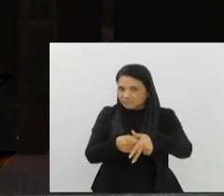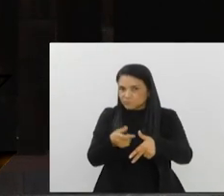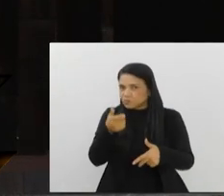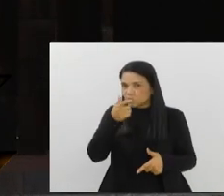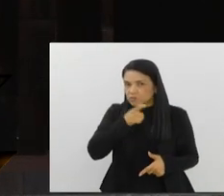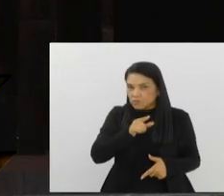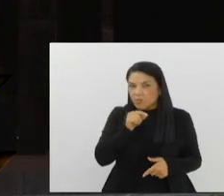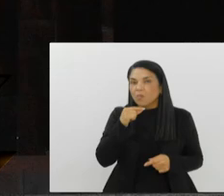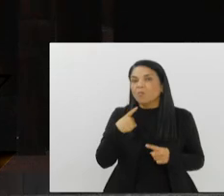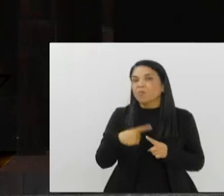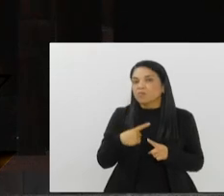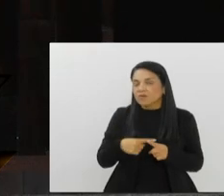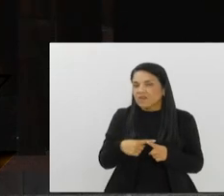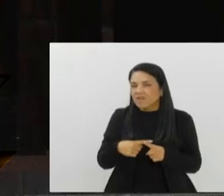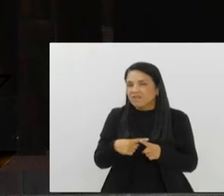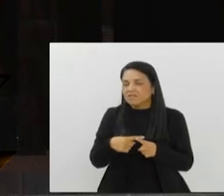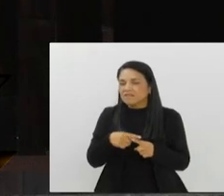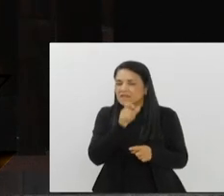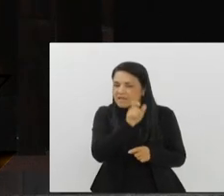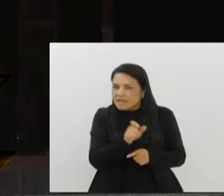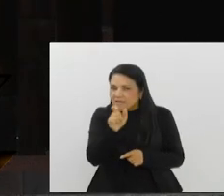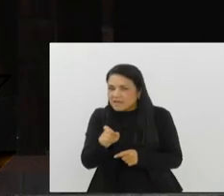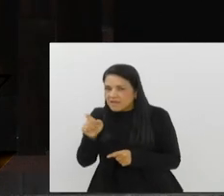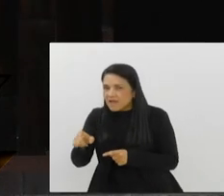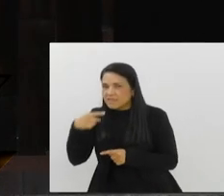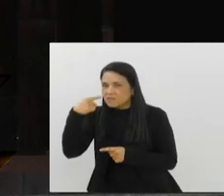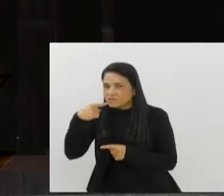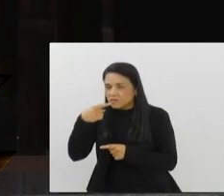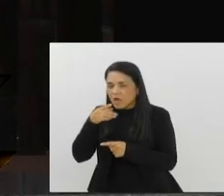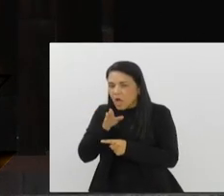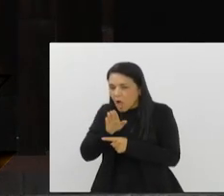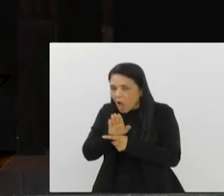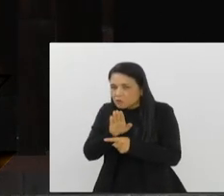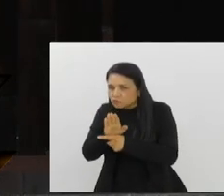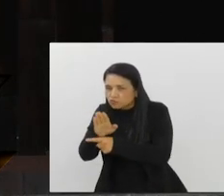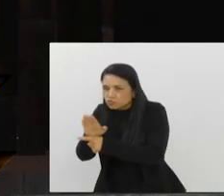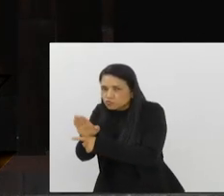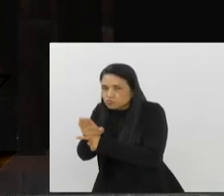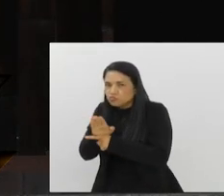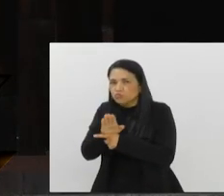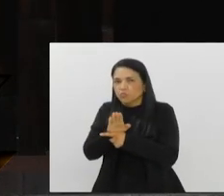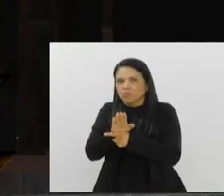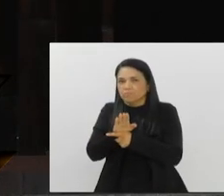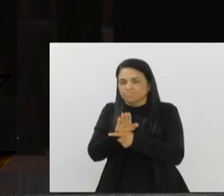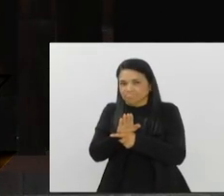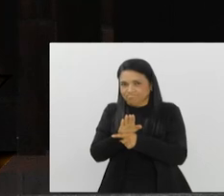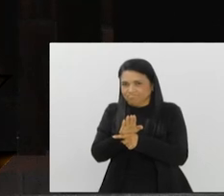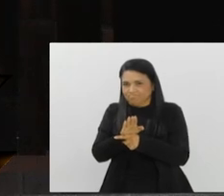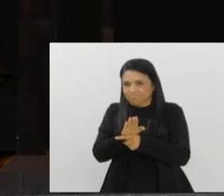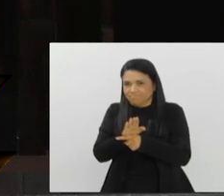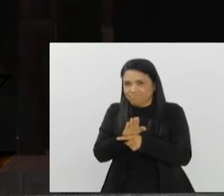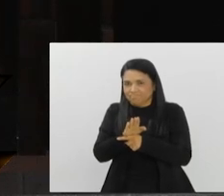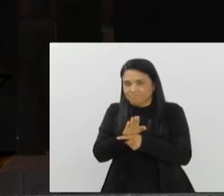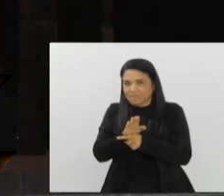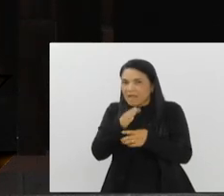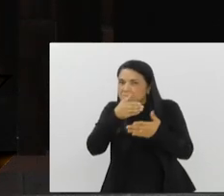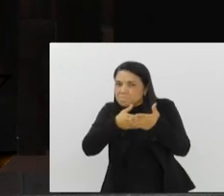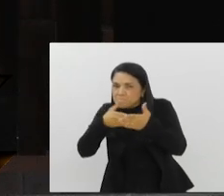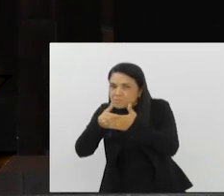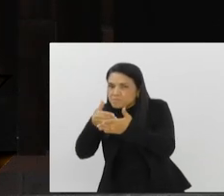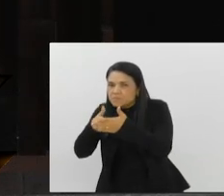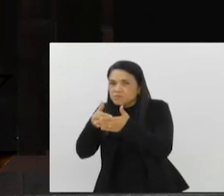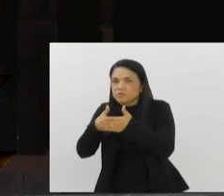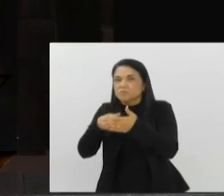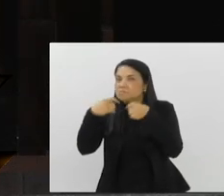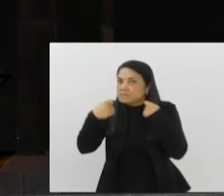tijolinho de colaboração na montagem de um muro e que nós precisamos Estar